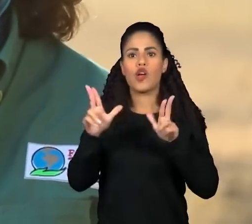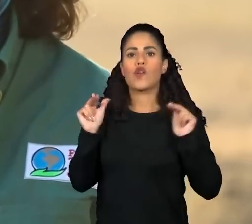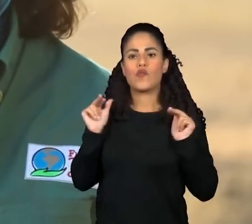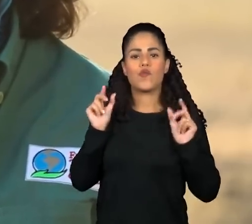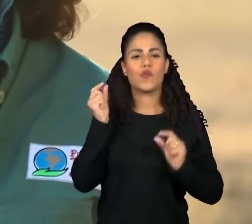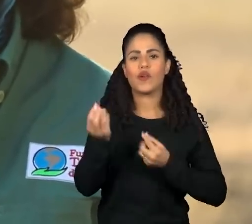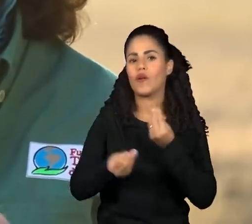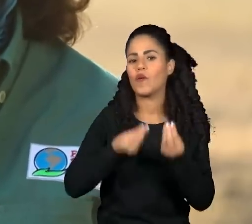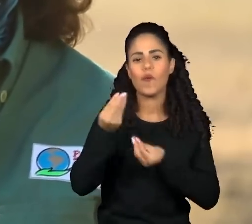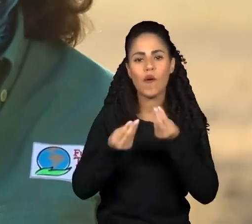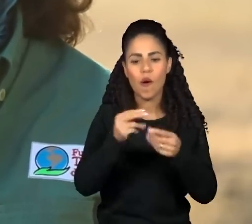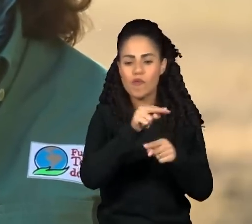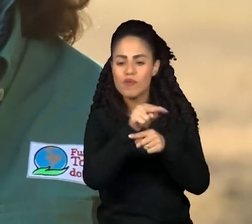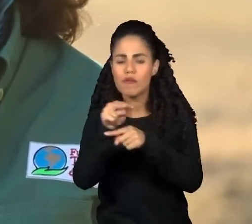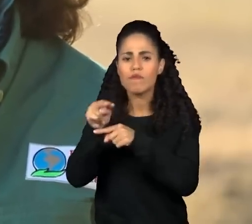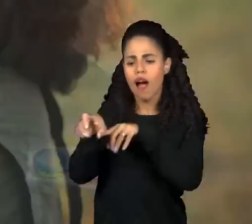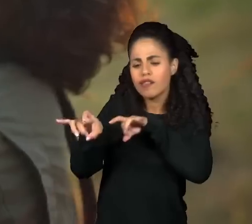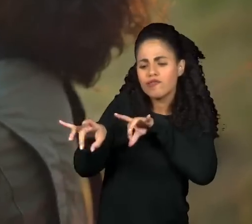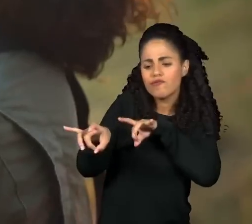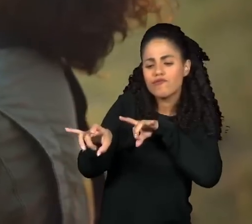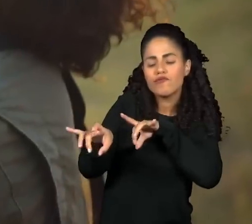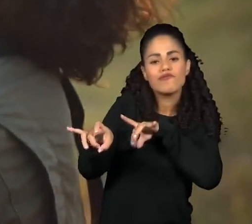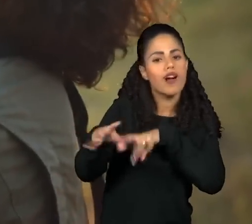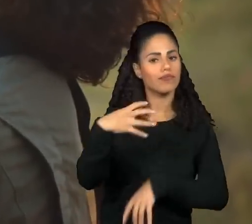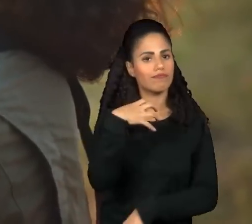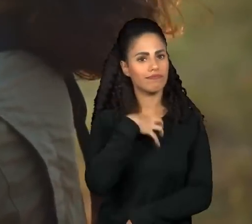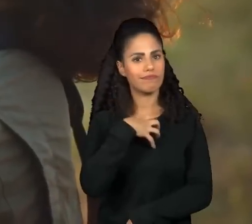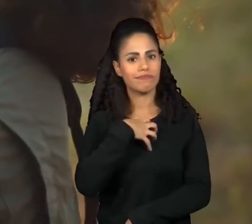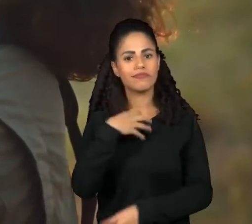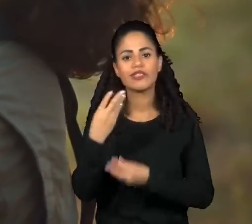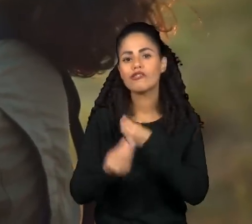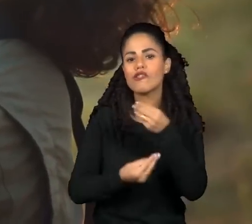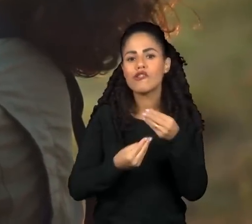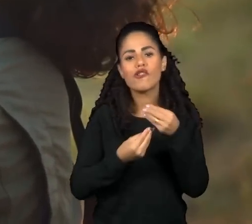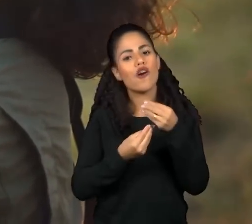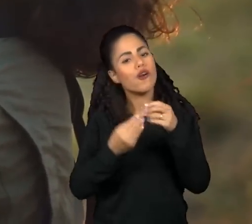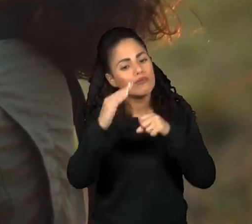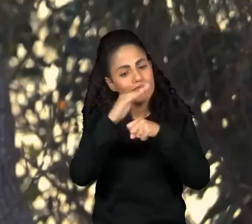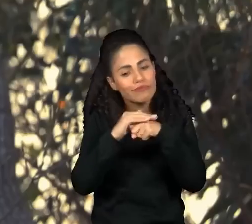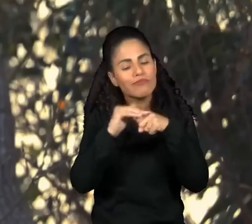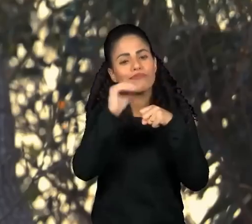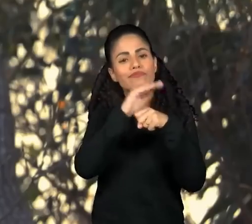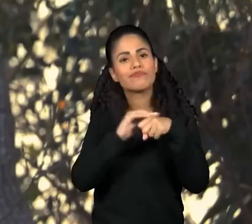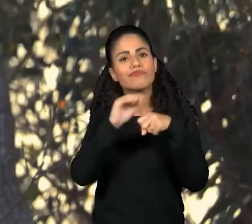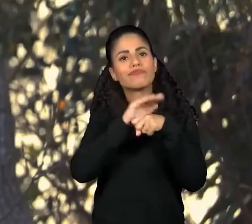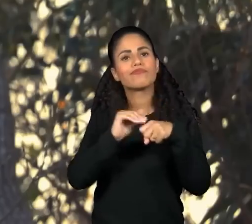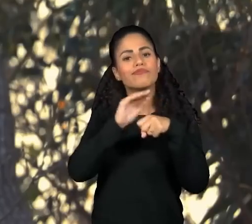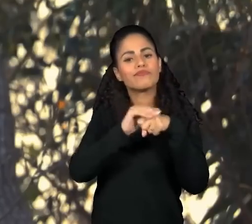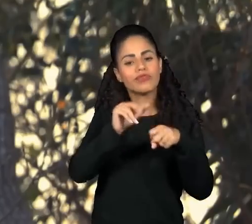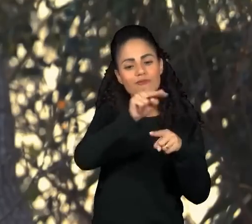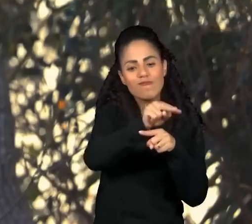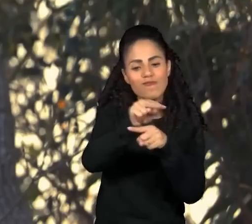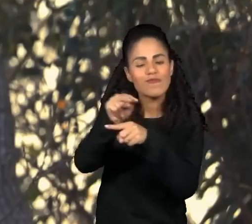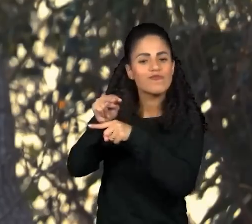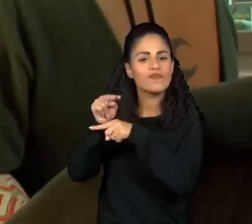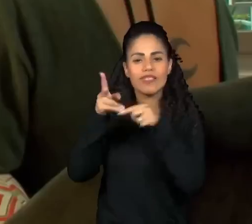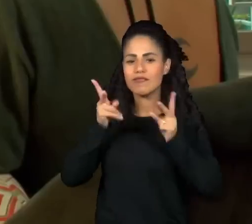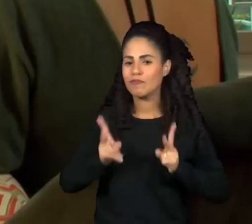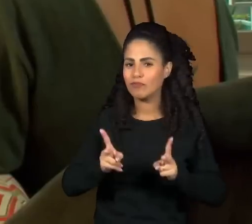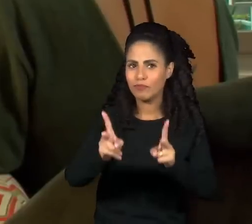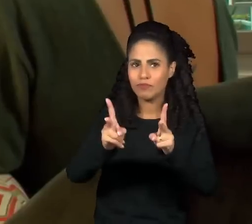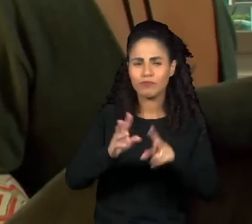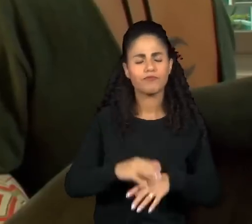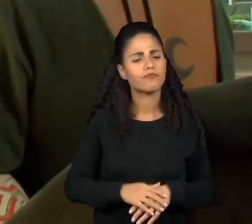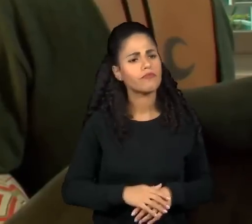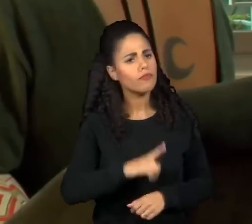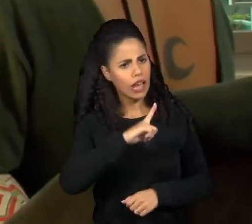desenvolvendo caminhos, técnicas, arrebanhando pessoas para trabalhar pela conservação.